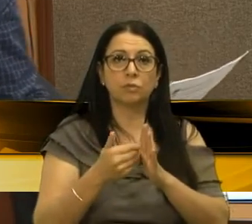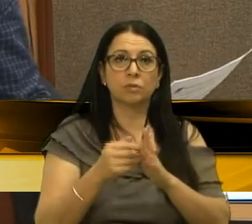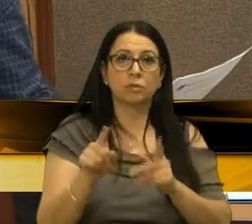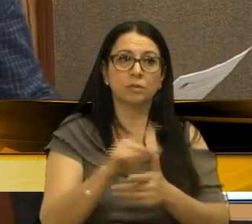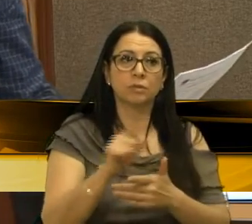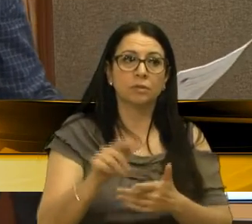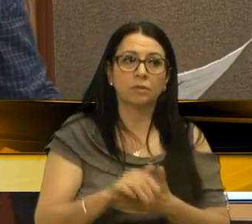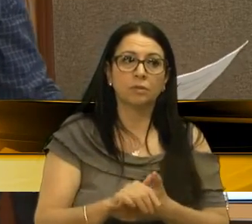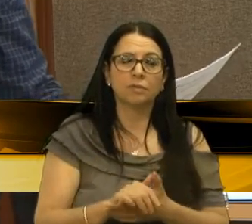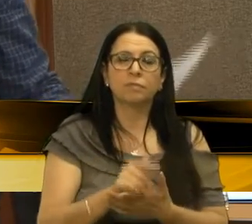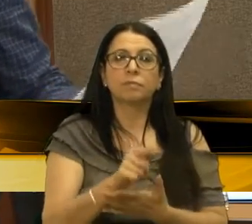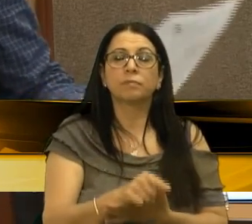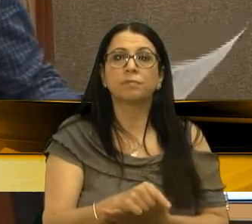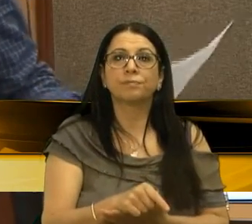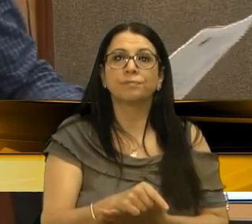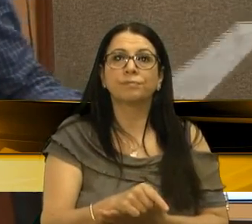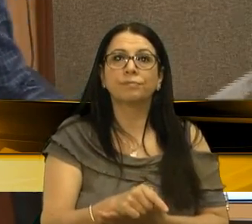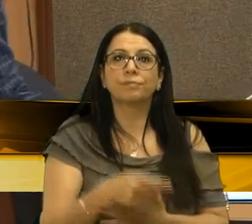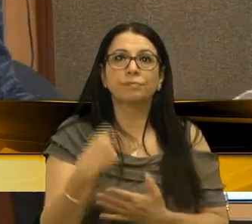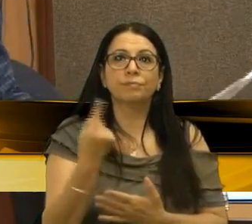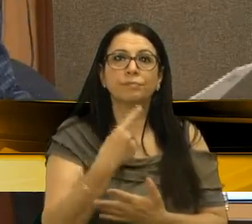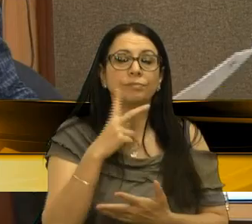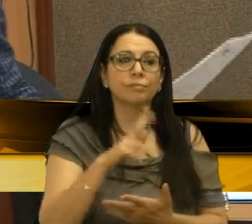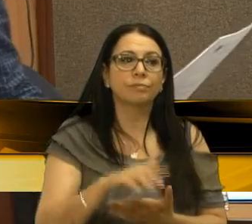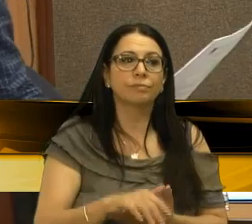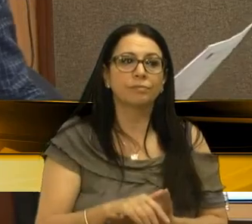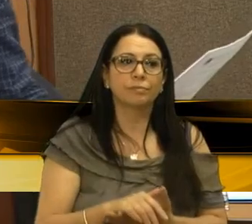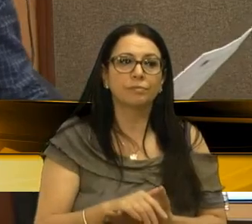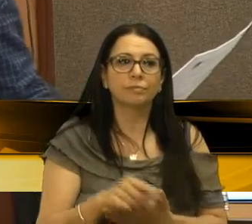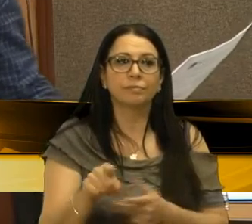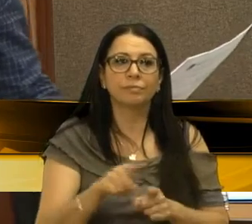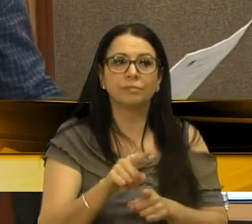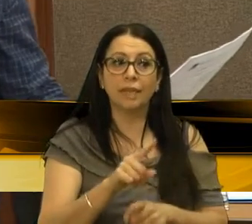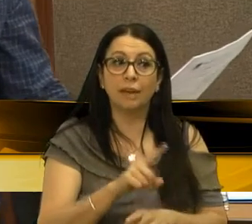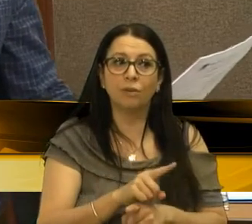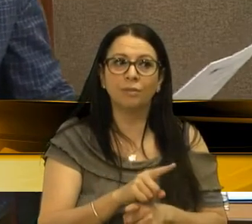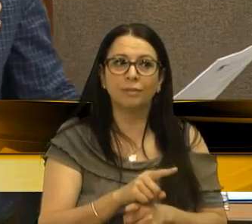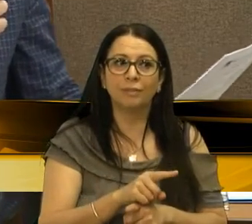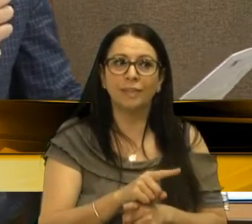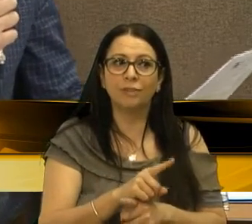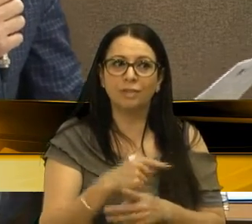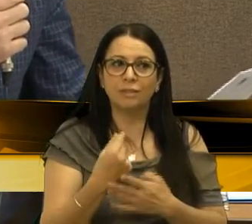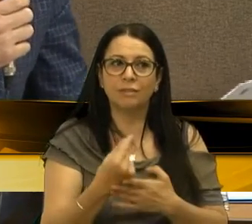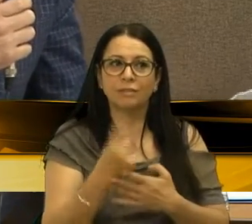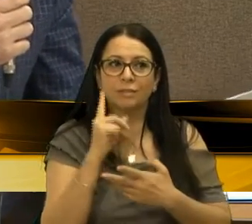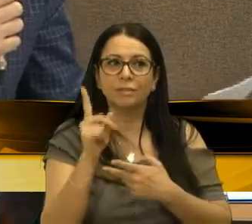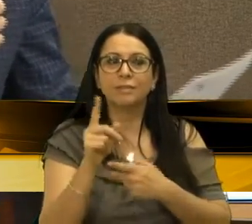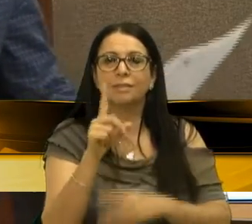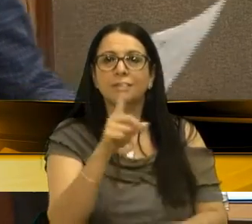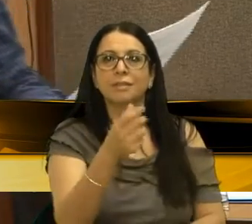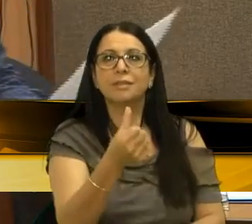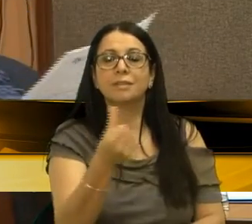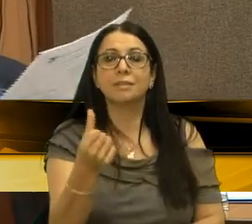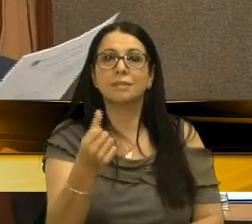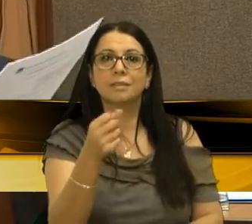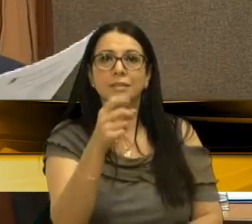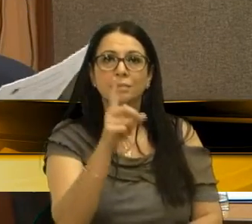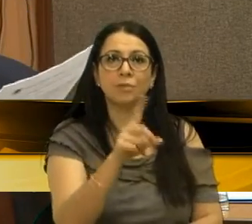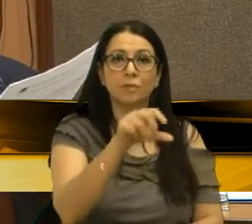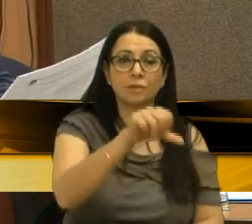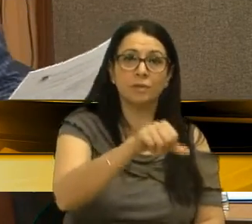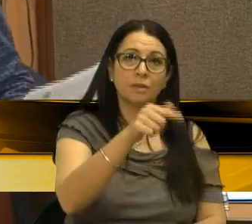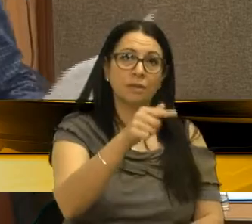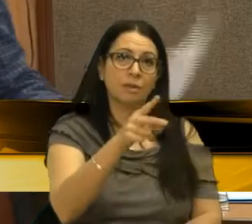de servidores que ocupavam cargos, na grande maioria, sob a Lei 2.266 de